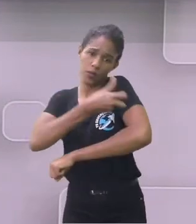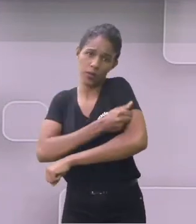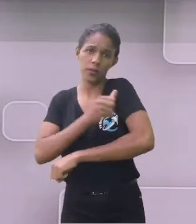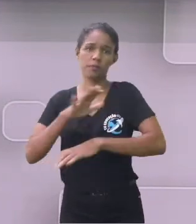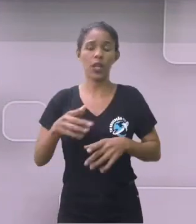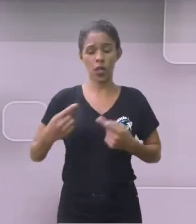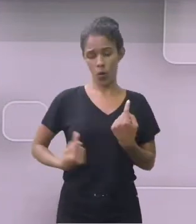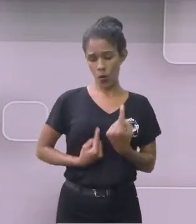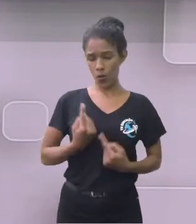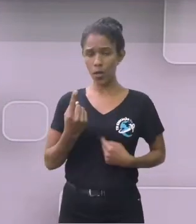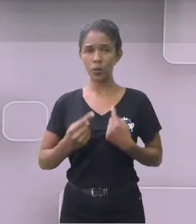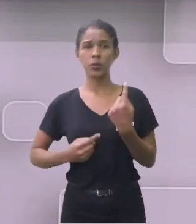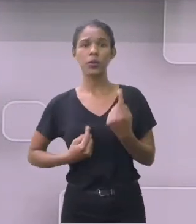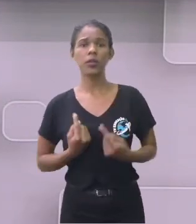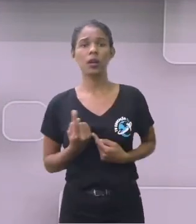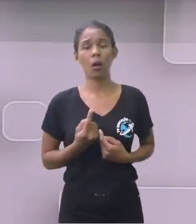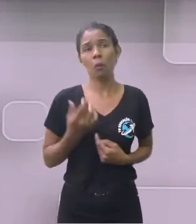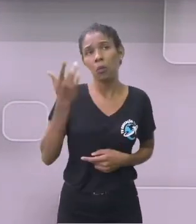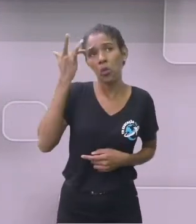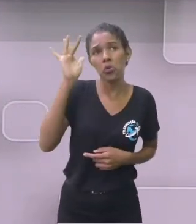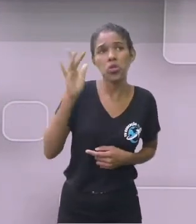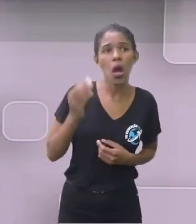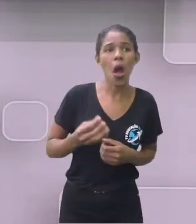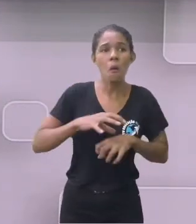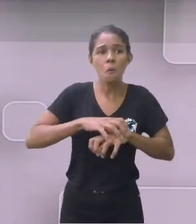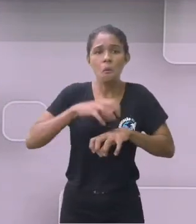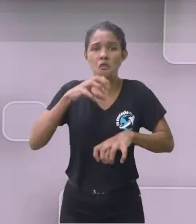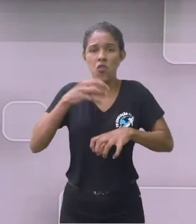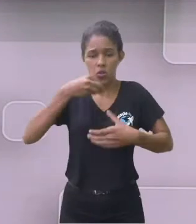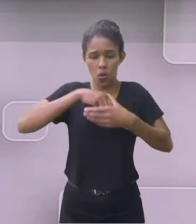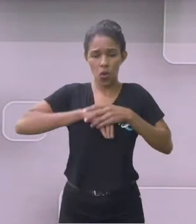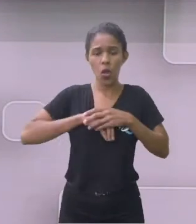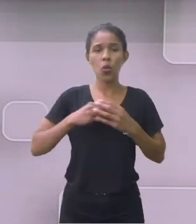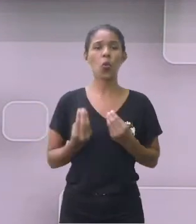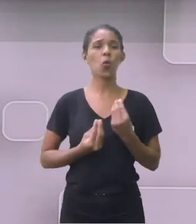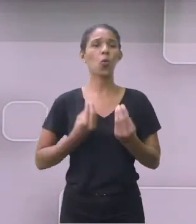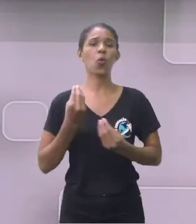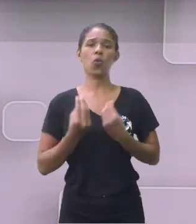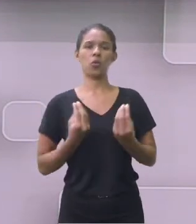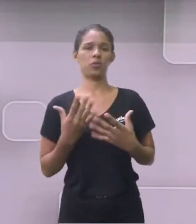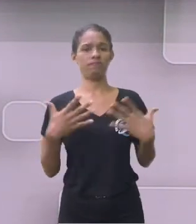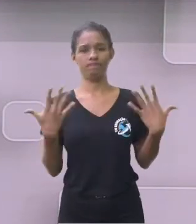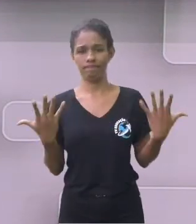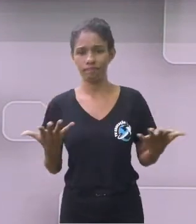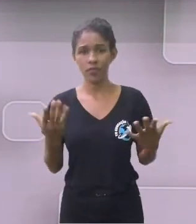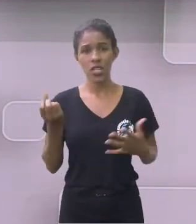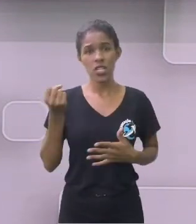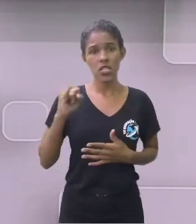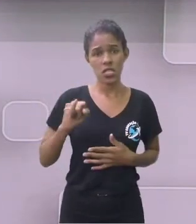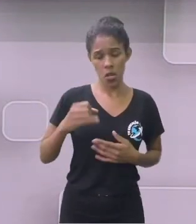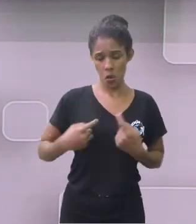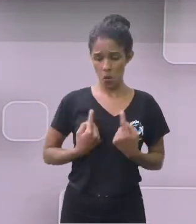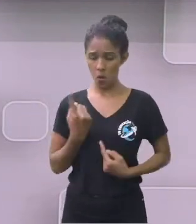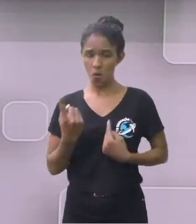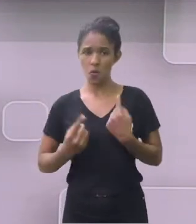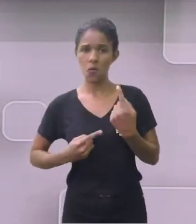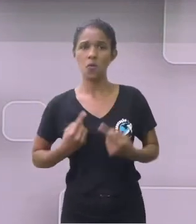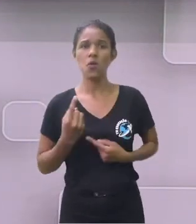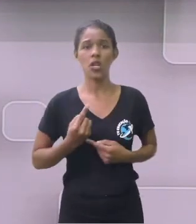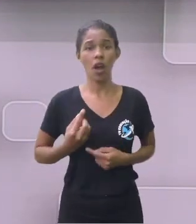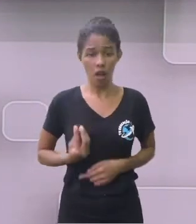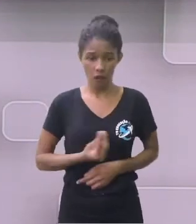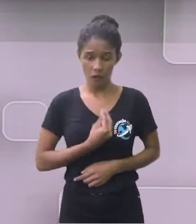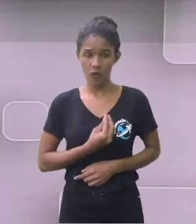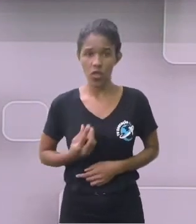ainda não se sabe por quanto tempo a infecção gera imunidade contra novas infecções e se essa imunidade dura por toda a